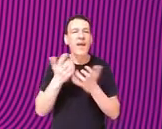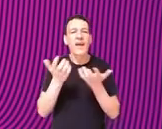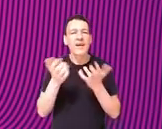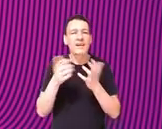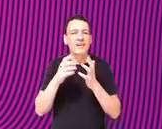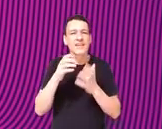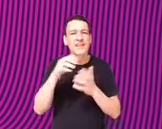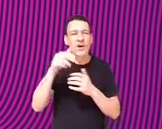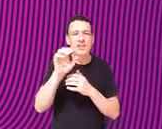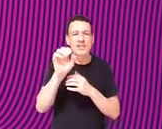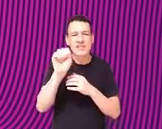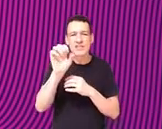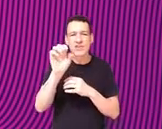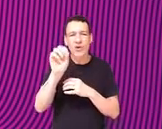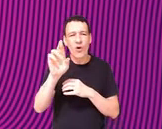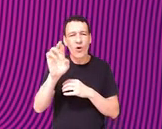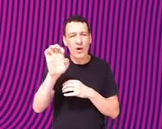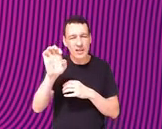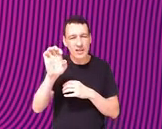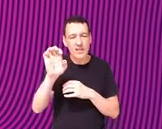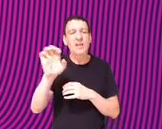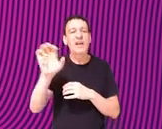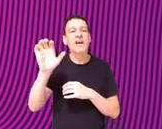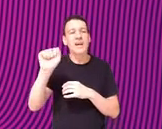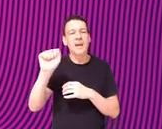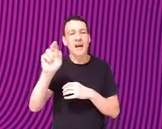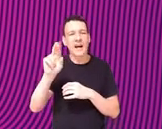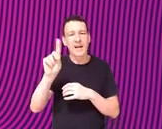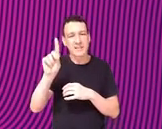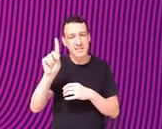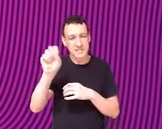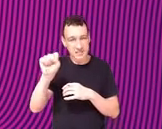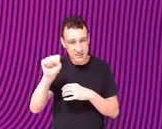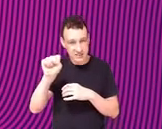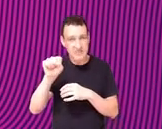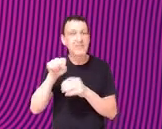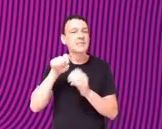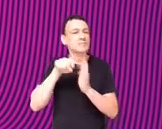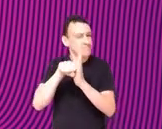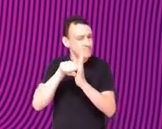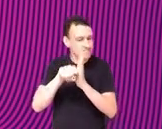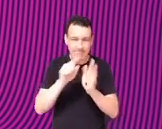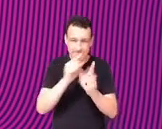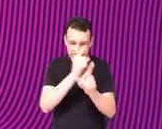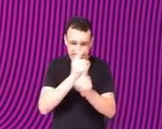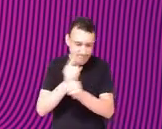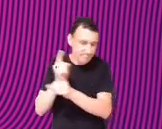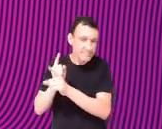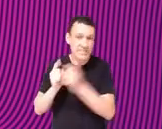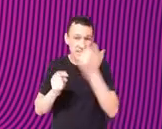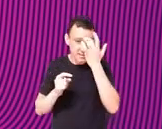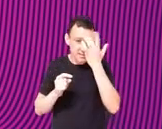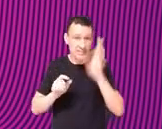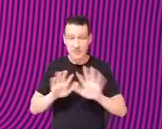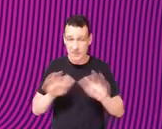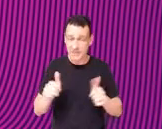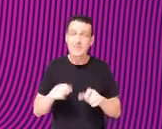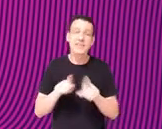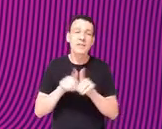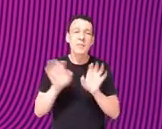região. O planear e o desenvolver investigação, pesquisa que